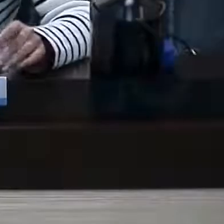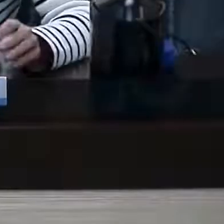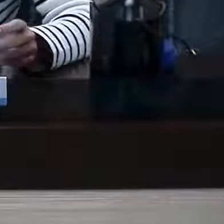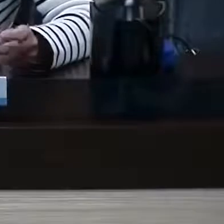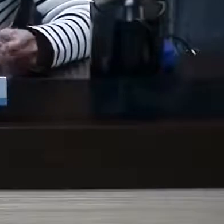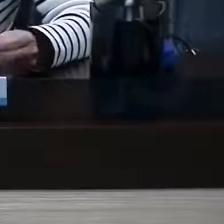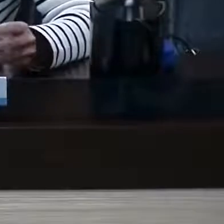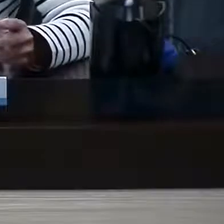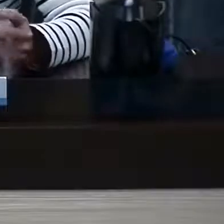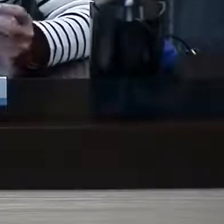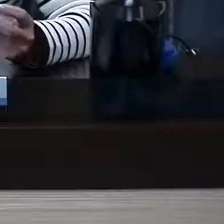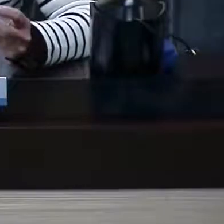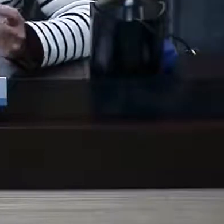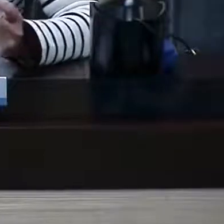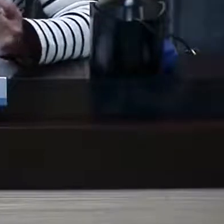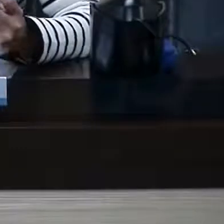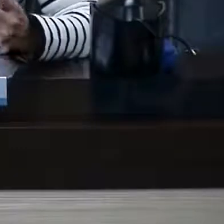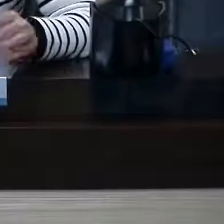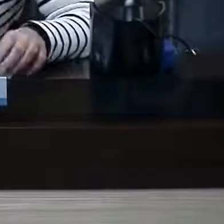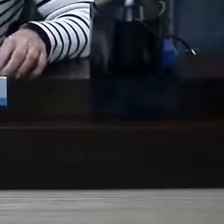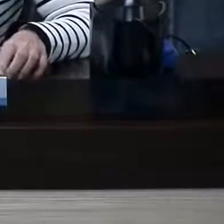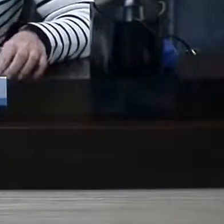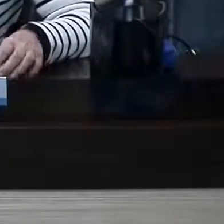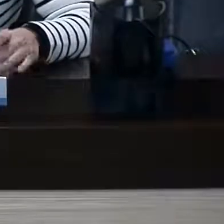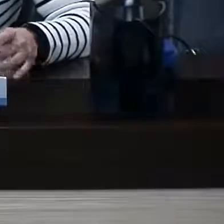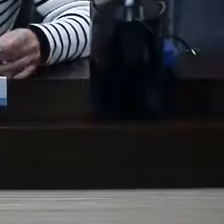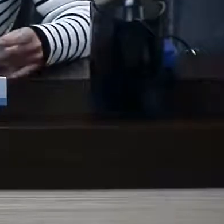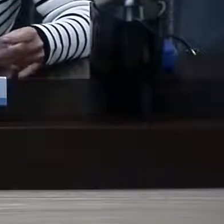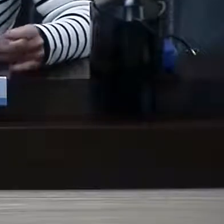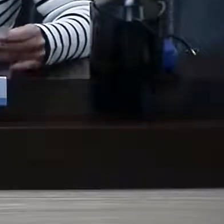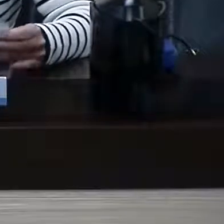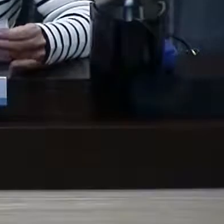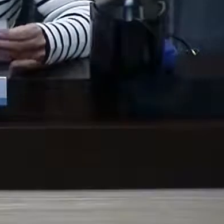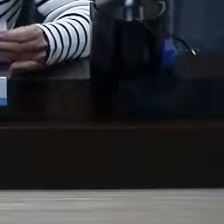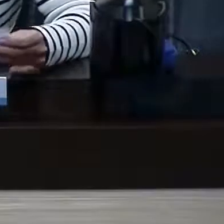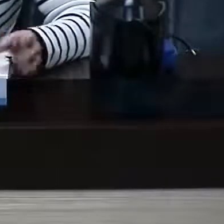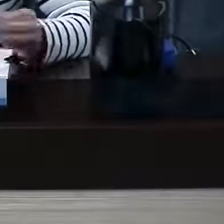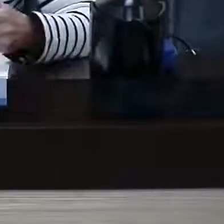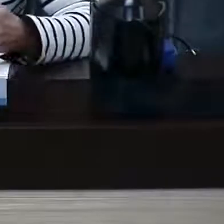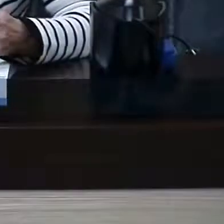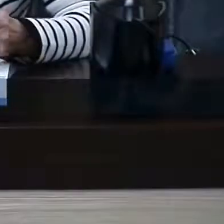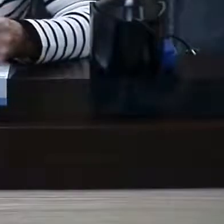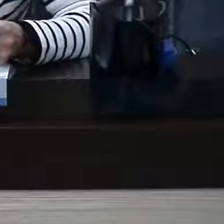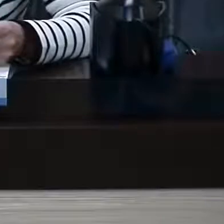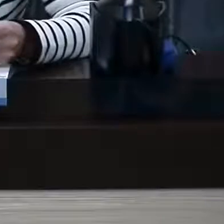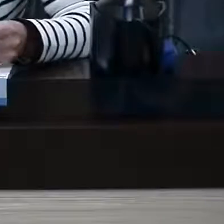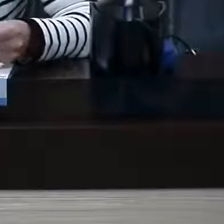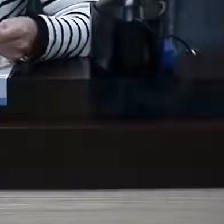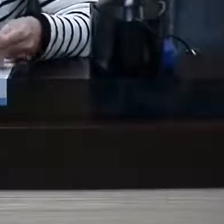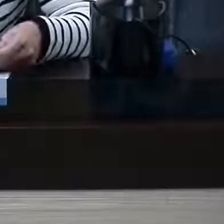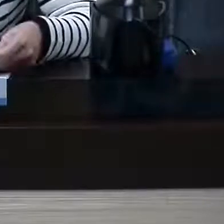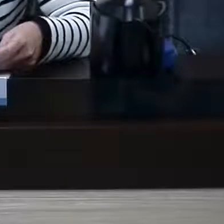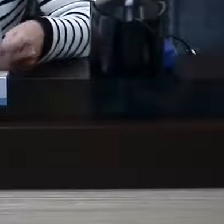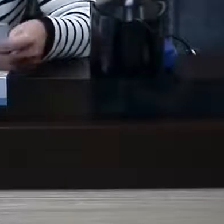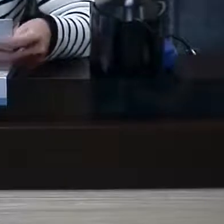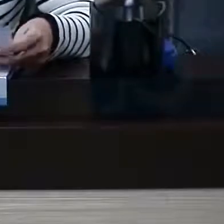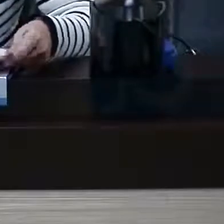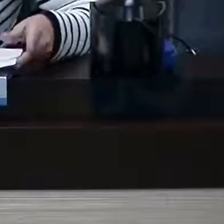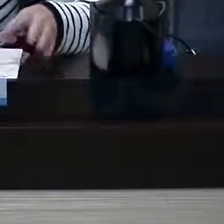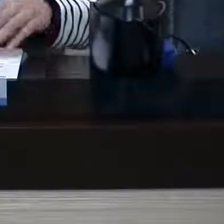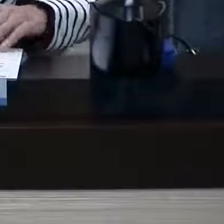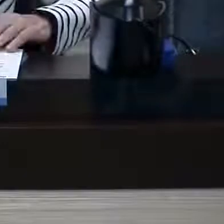Aberta a sessão para a ordem do dia. Esta presidência solicita aos 9 vereadores que registrem